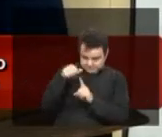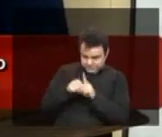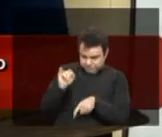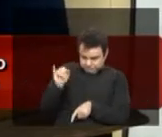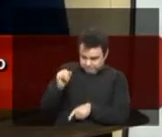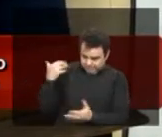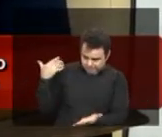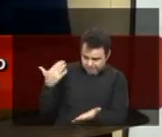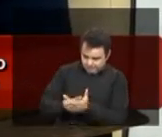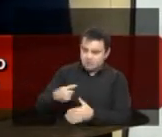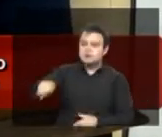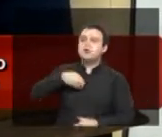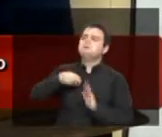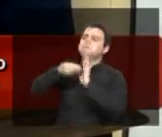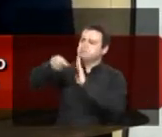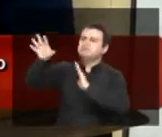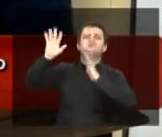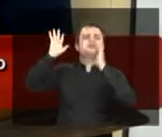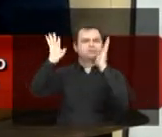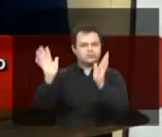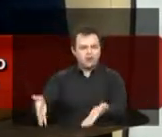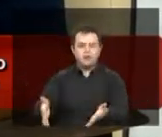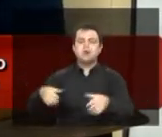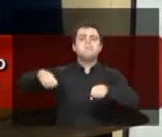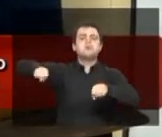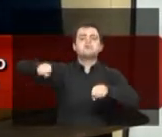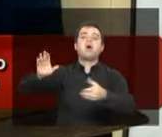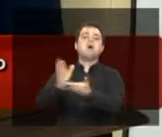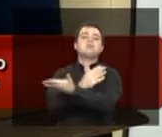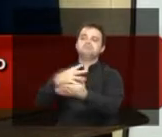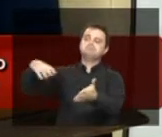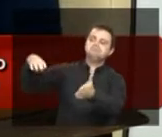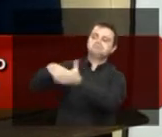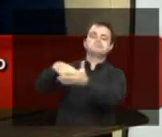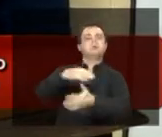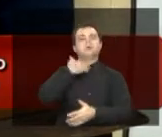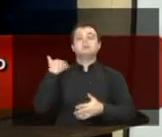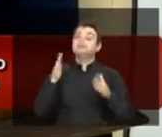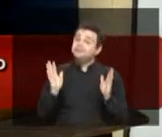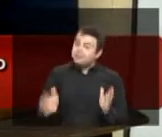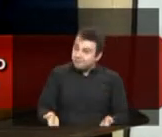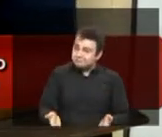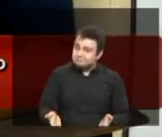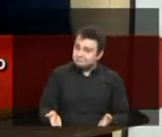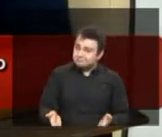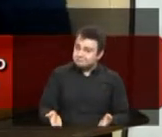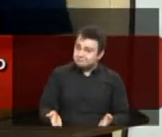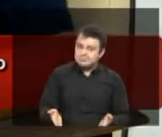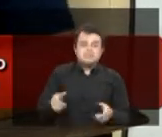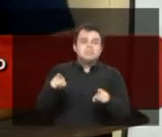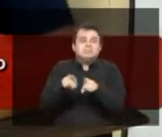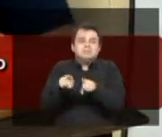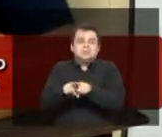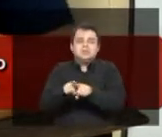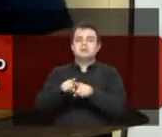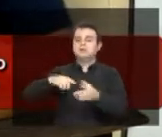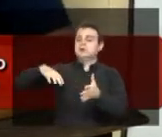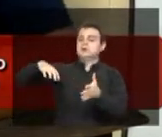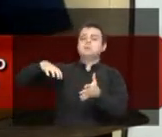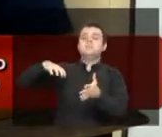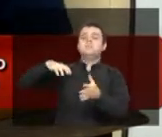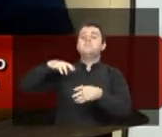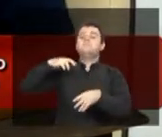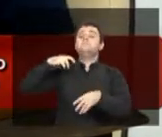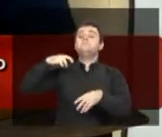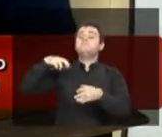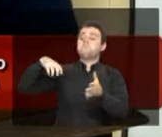fez aqui uma indicação, já teve motoqueiro que perdeu a vida, um outro motoqueiro perdeu a